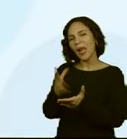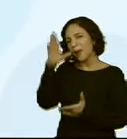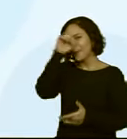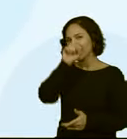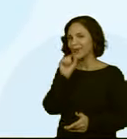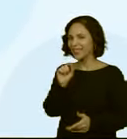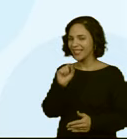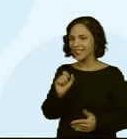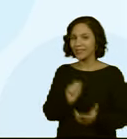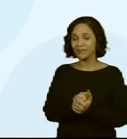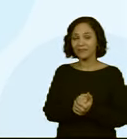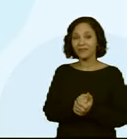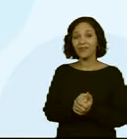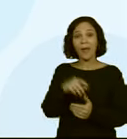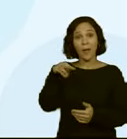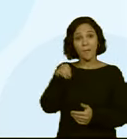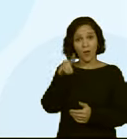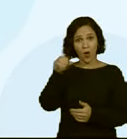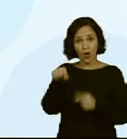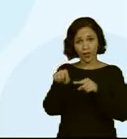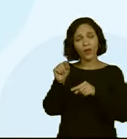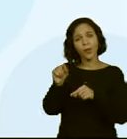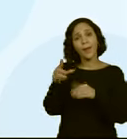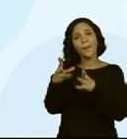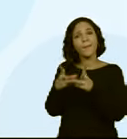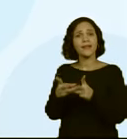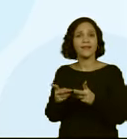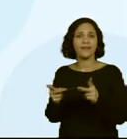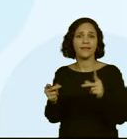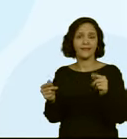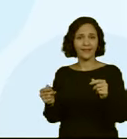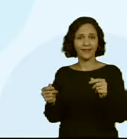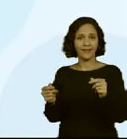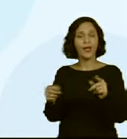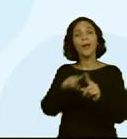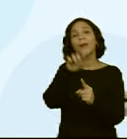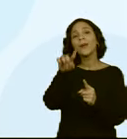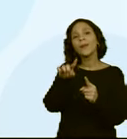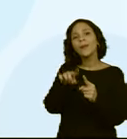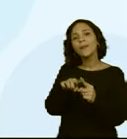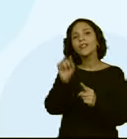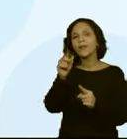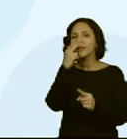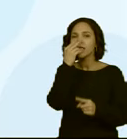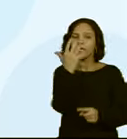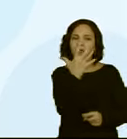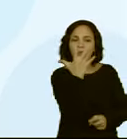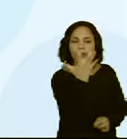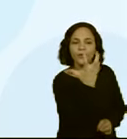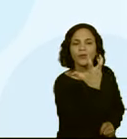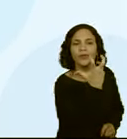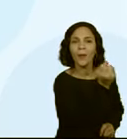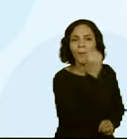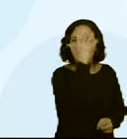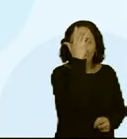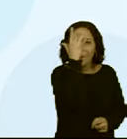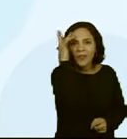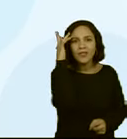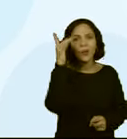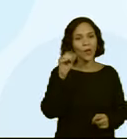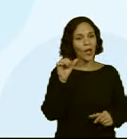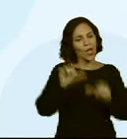vemos nós vimos que a moda é passageira tem o objetivo de seduzir os consumidores